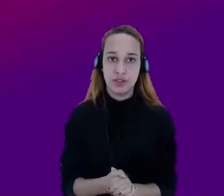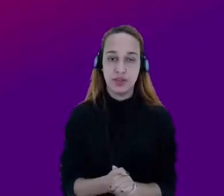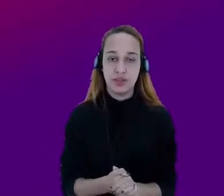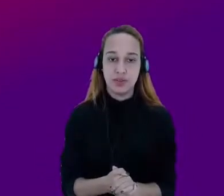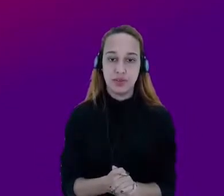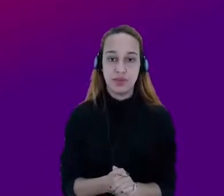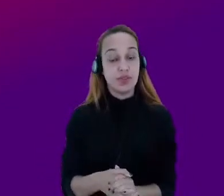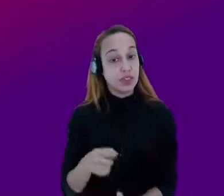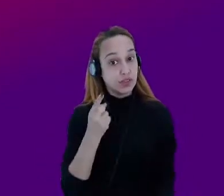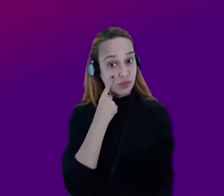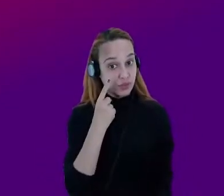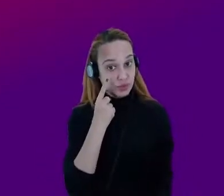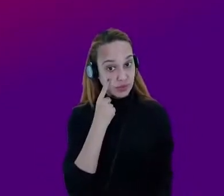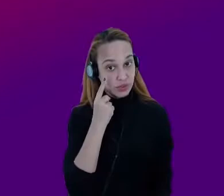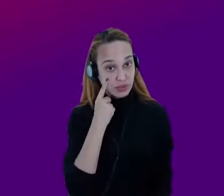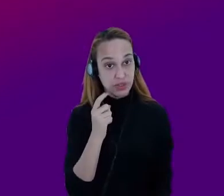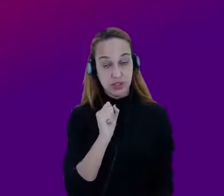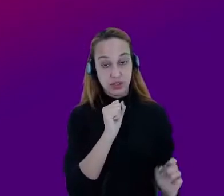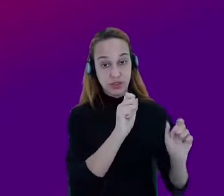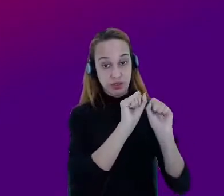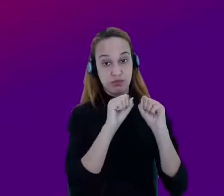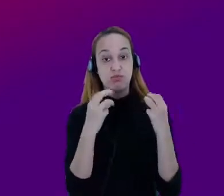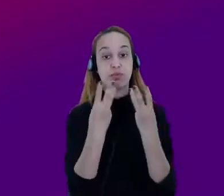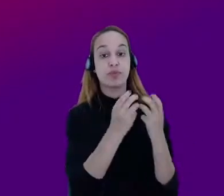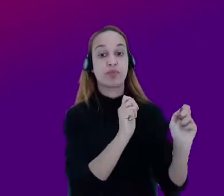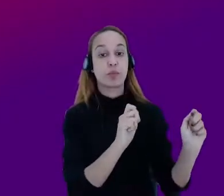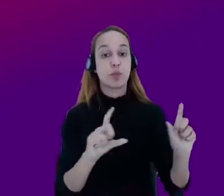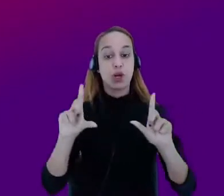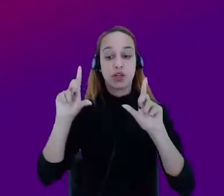Deixa eu só passar aqui nosso slide.